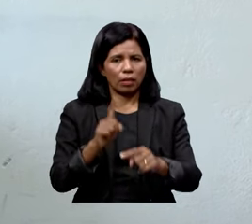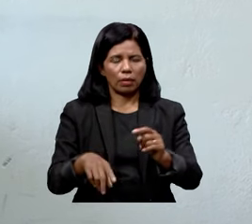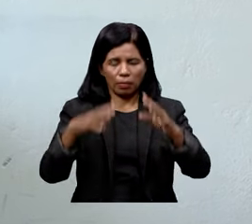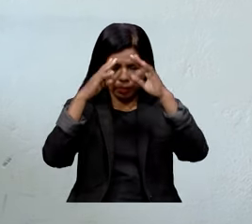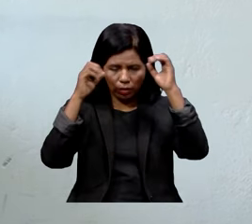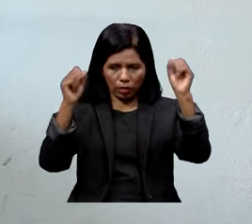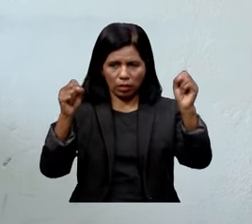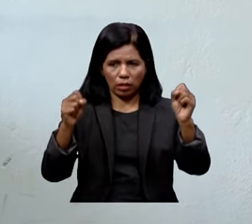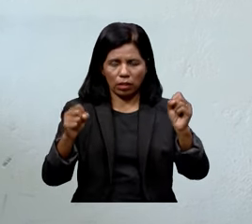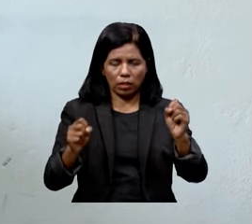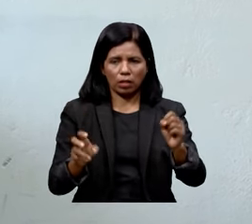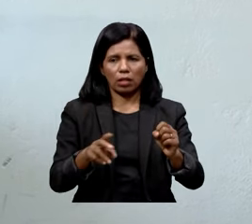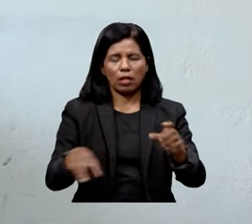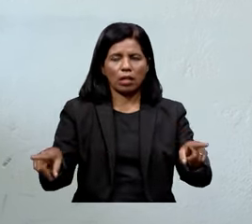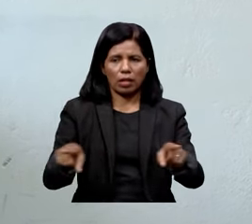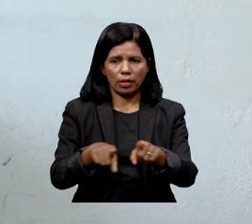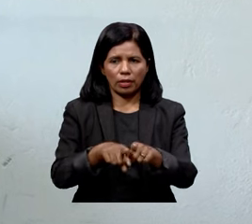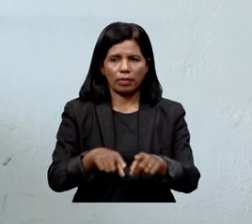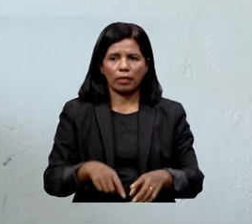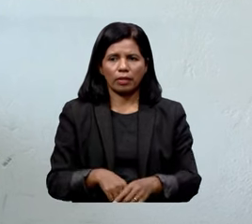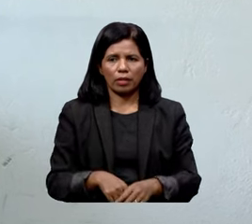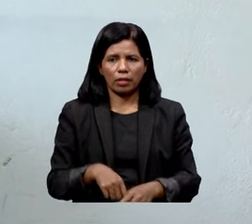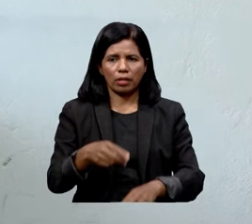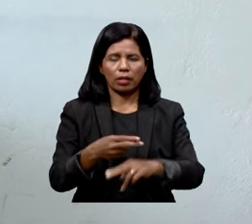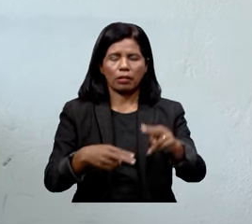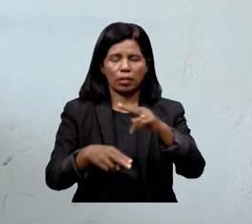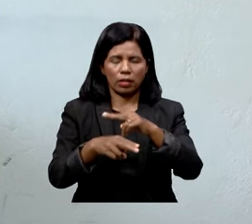da República Saifali Hanessa Lima Ain